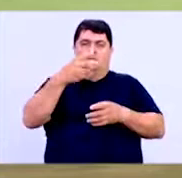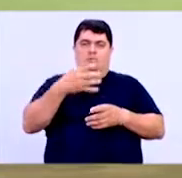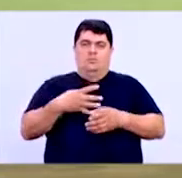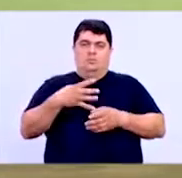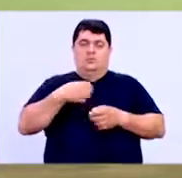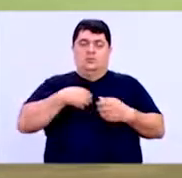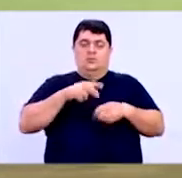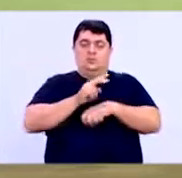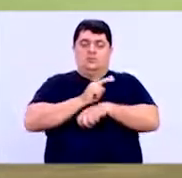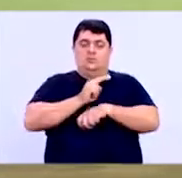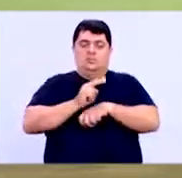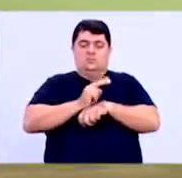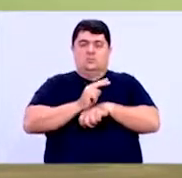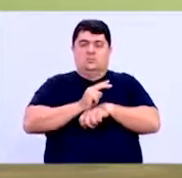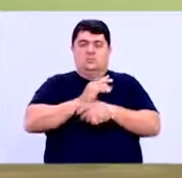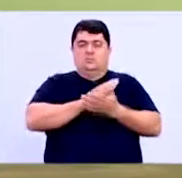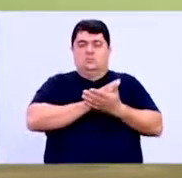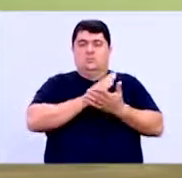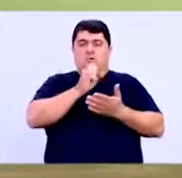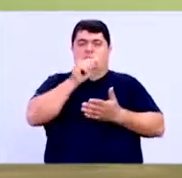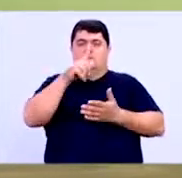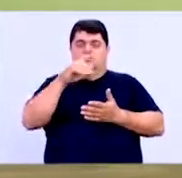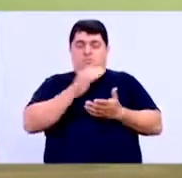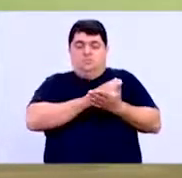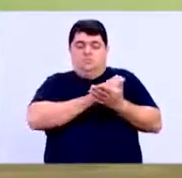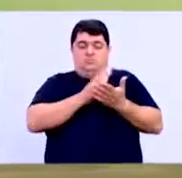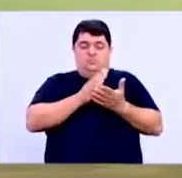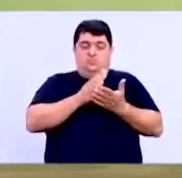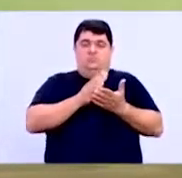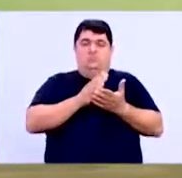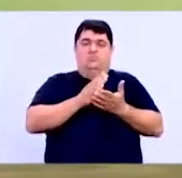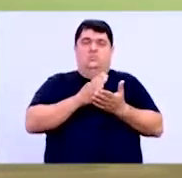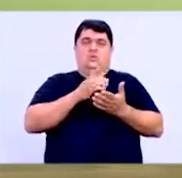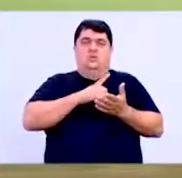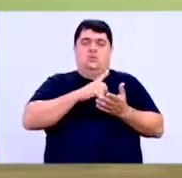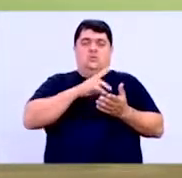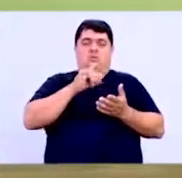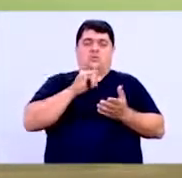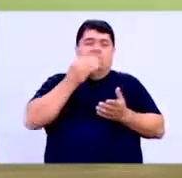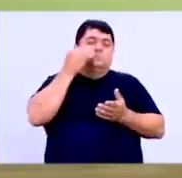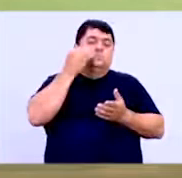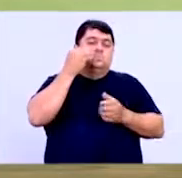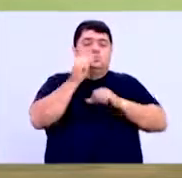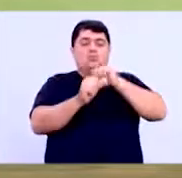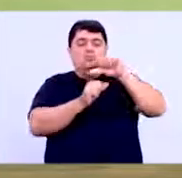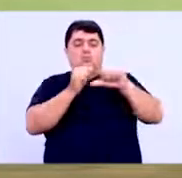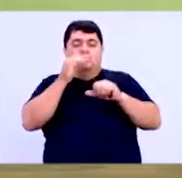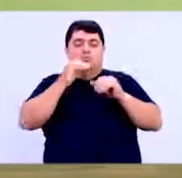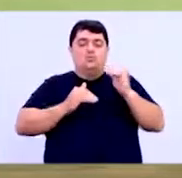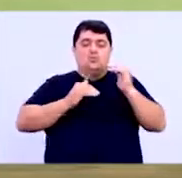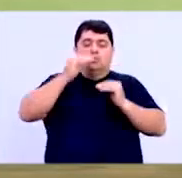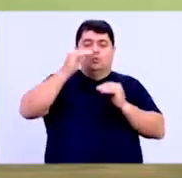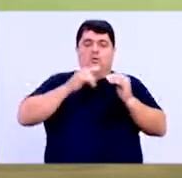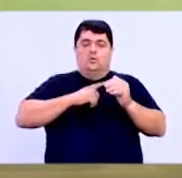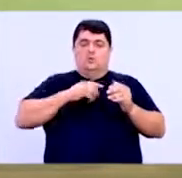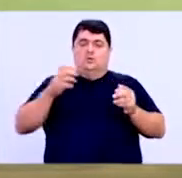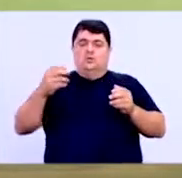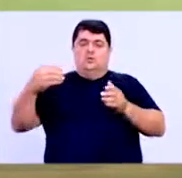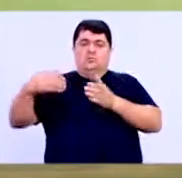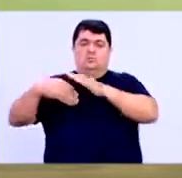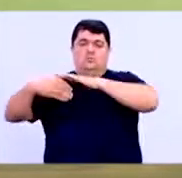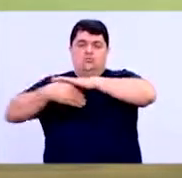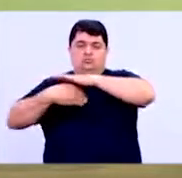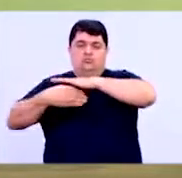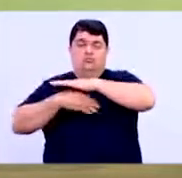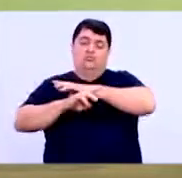são, tanto nosso saldo inicial, quanto os elementos que vão fazer variar esse saldo, que são as nossas diferentes entradas. Temos que